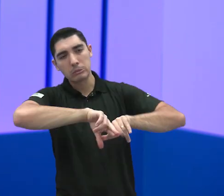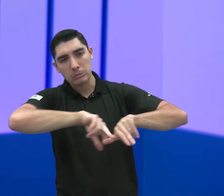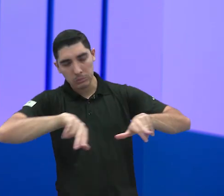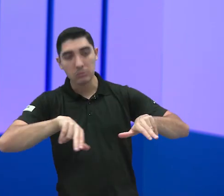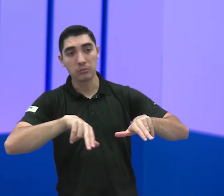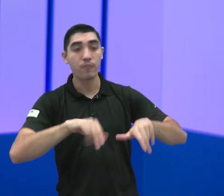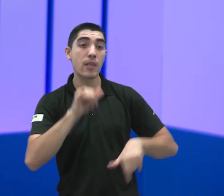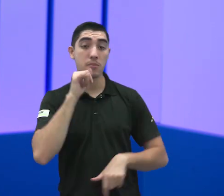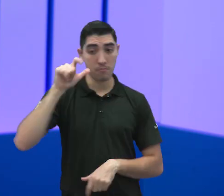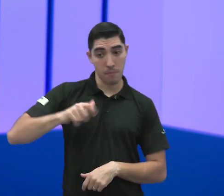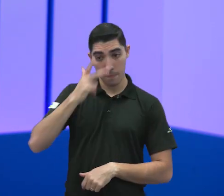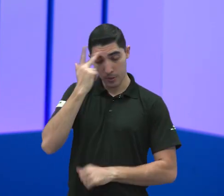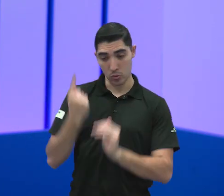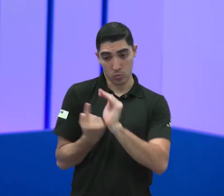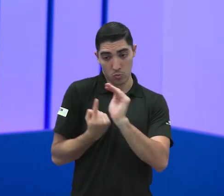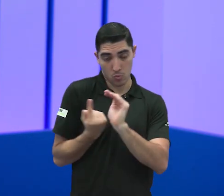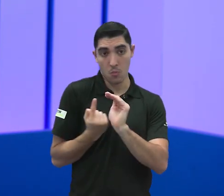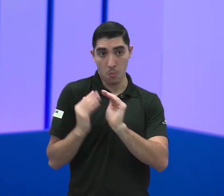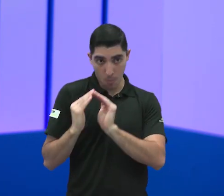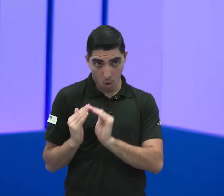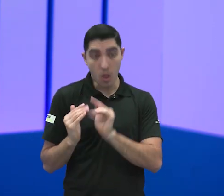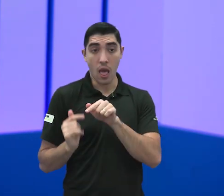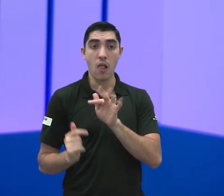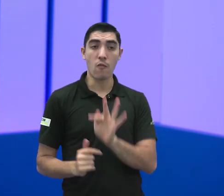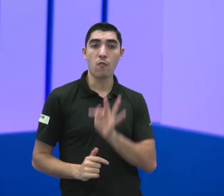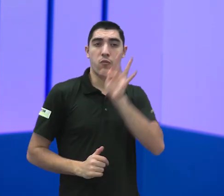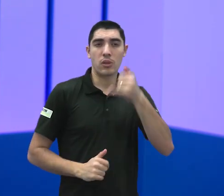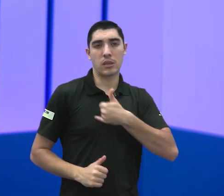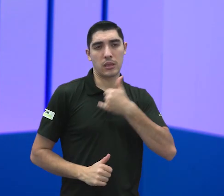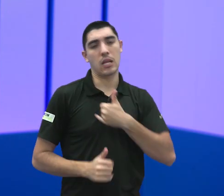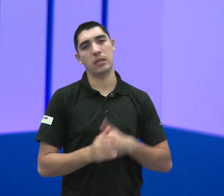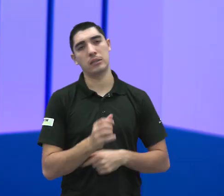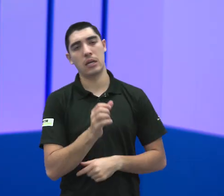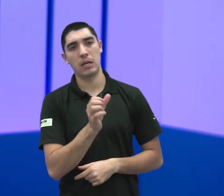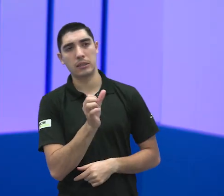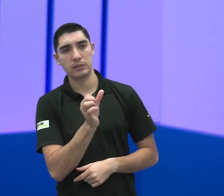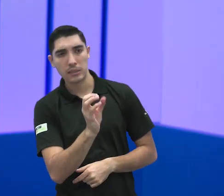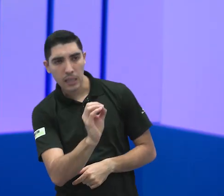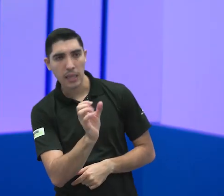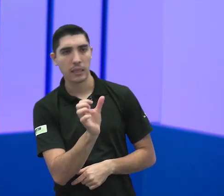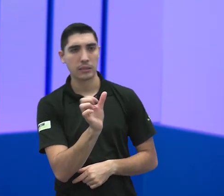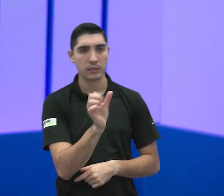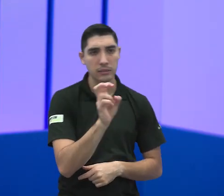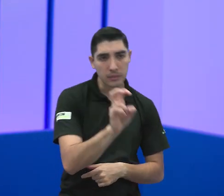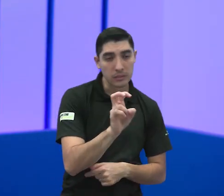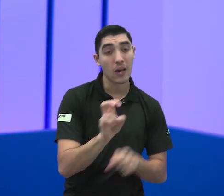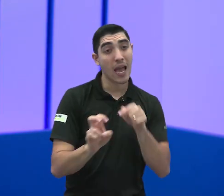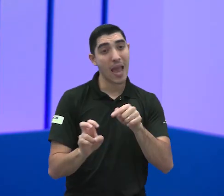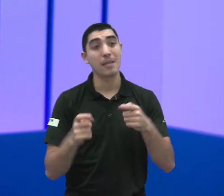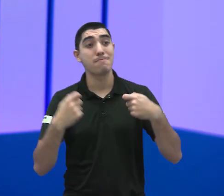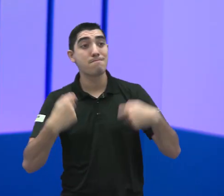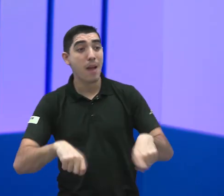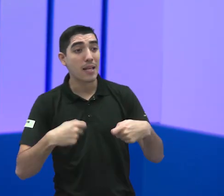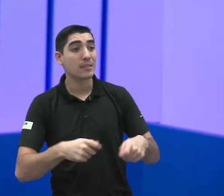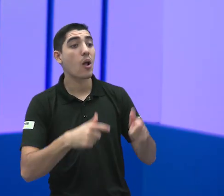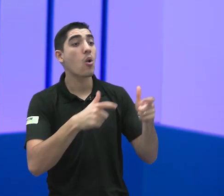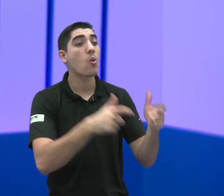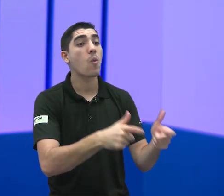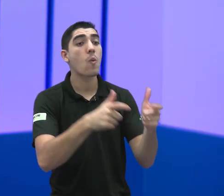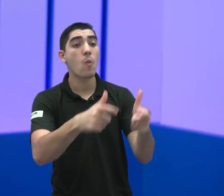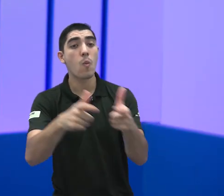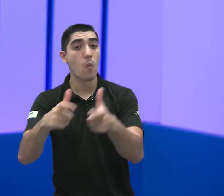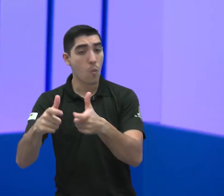pessoa que hoje mora sozinha, a tendência é quando chegar aos 70, 75 anos, que depende muito de